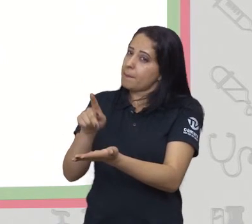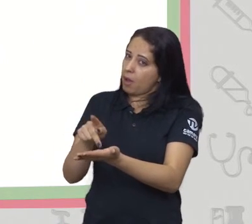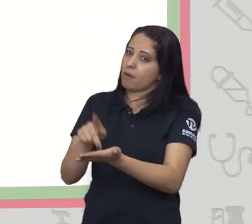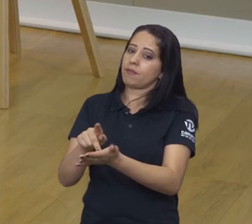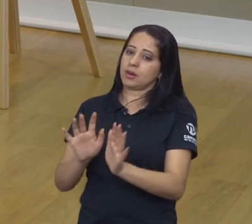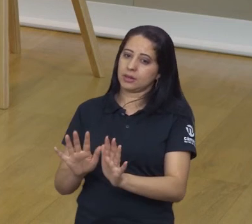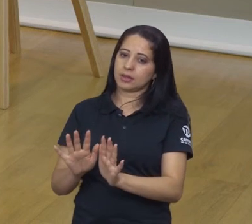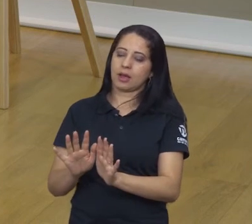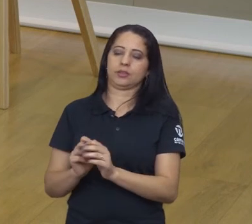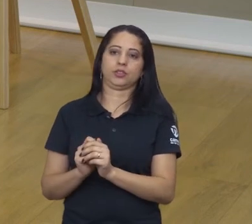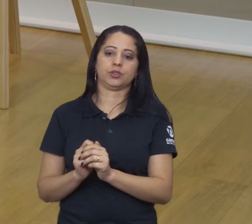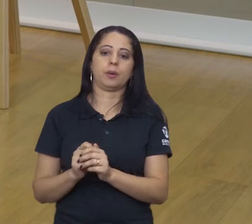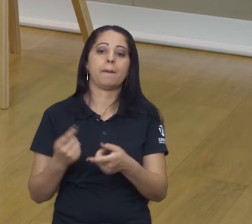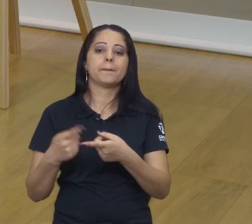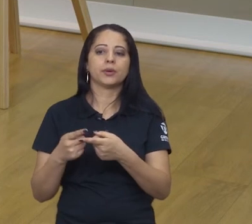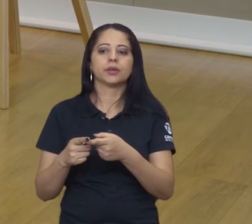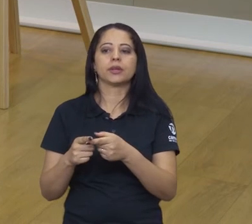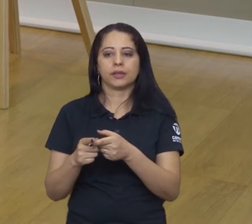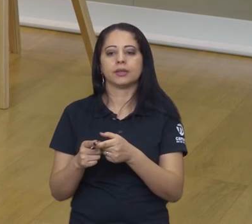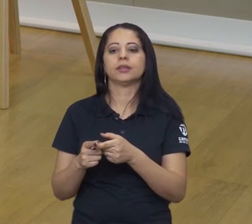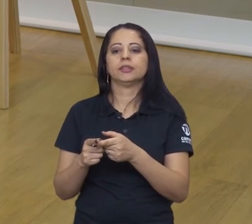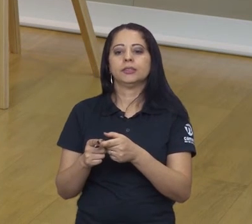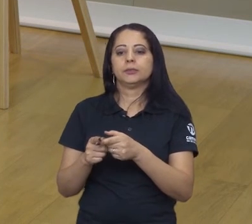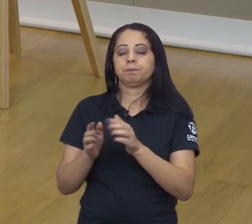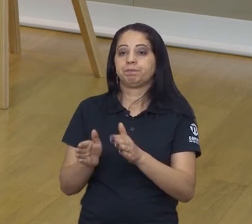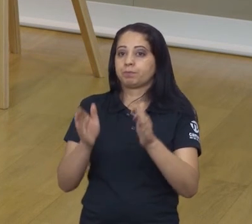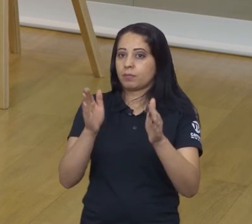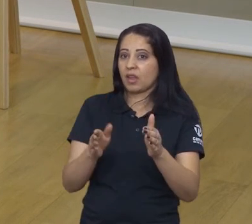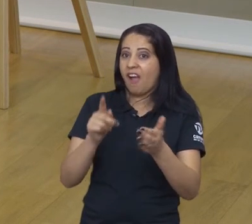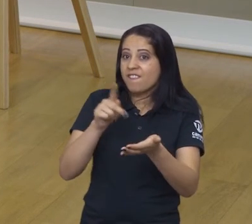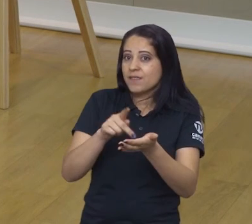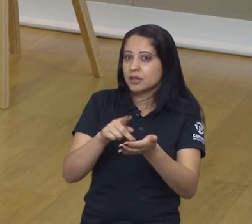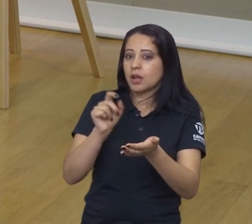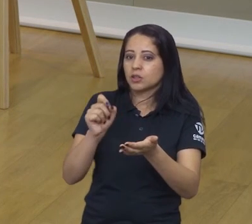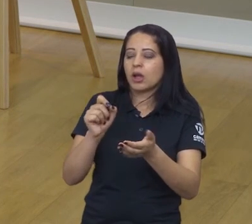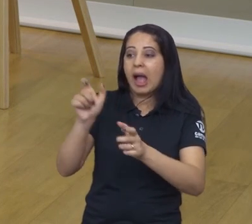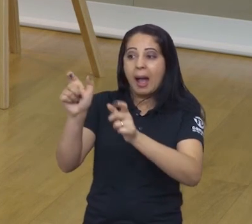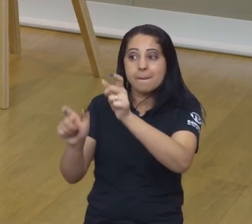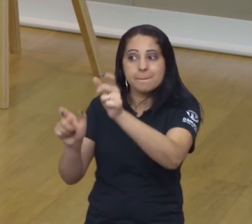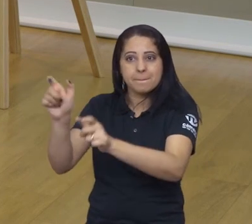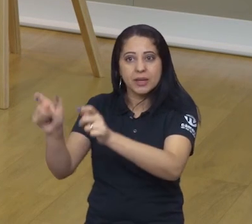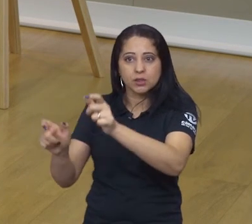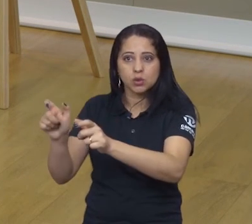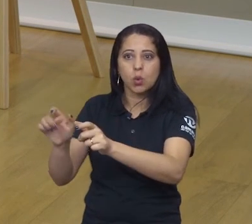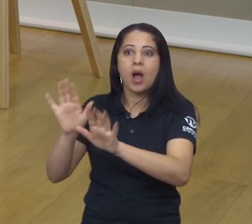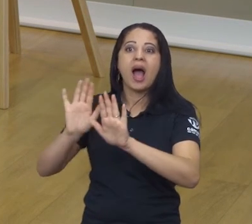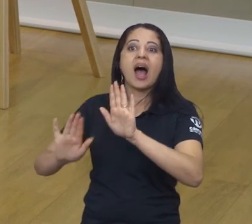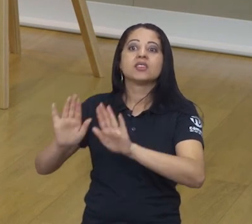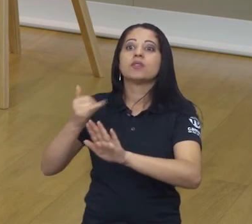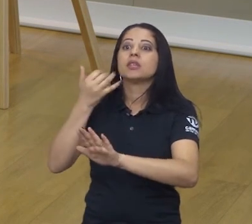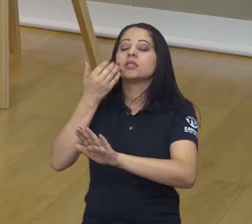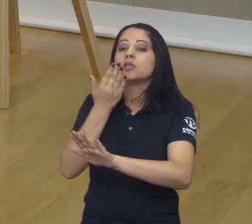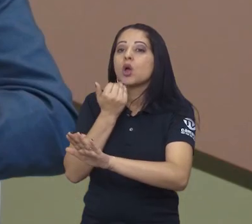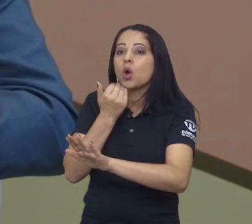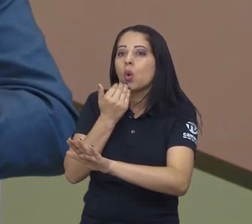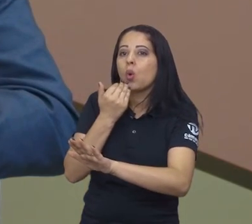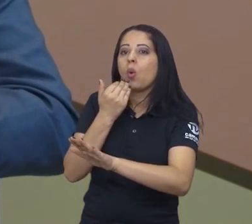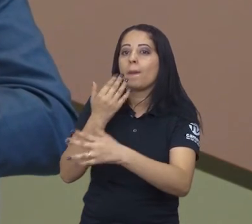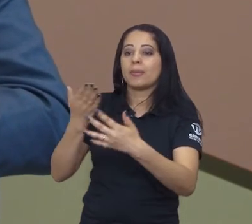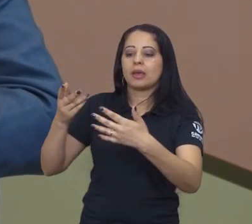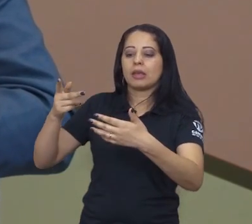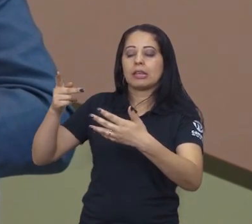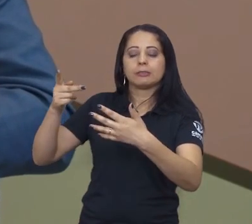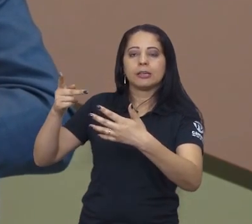assim verdade em parte porque uma das coisas que mais acontece tem pessoas que ao ingerir gordura saturada animal por